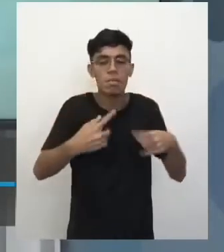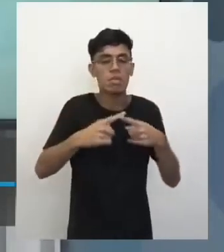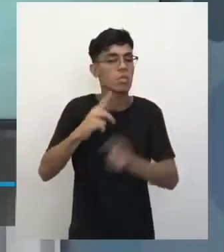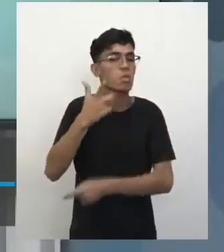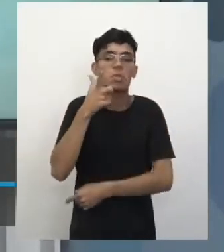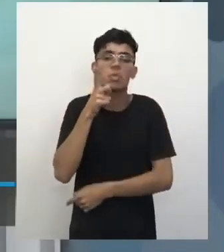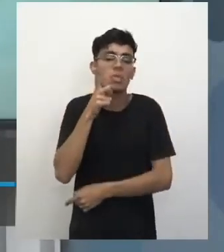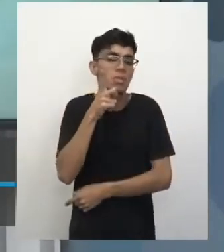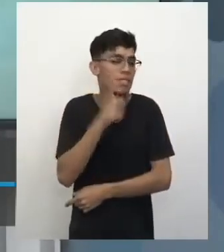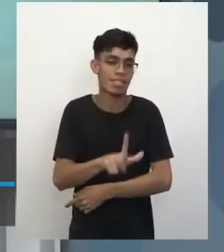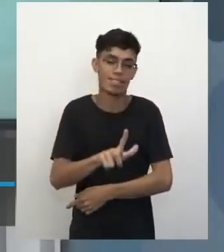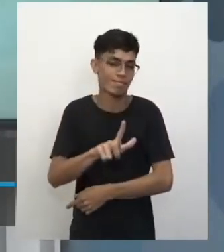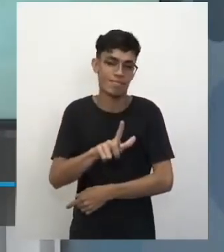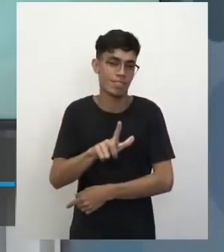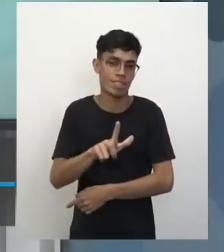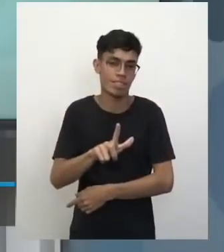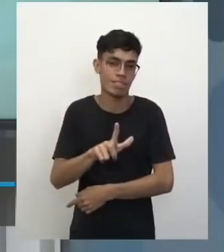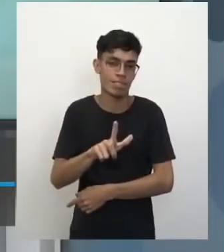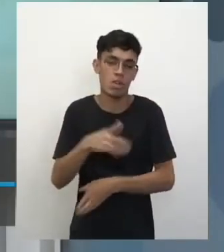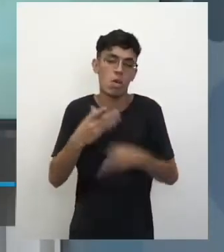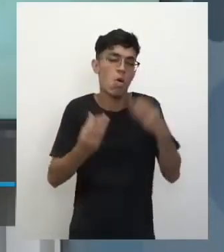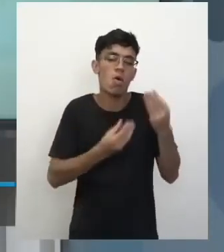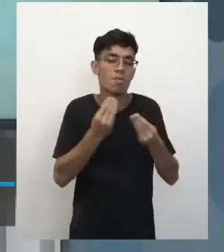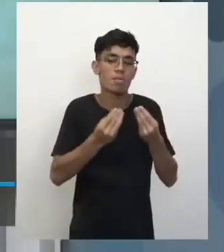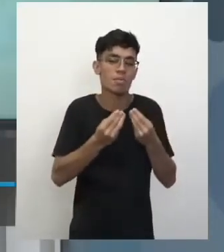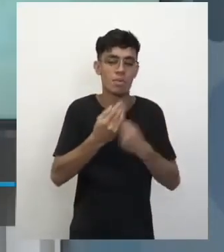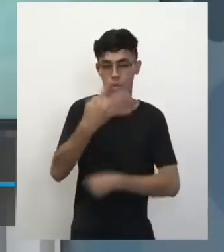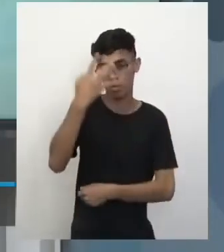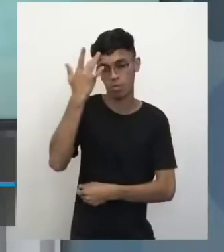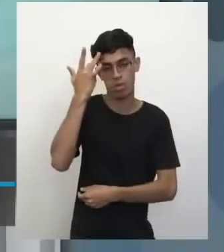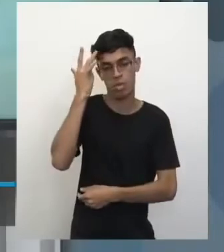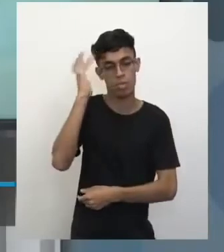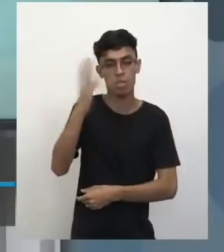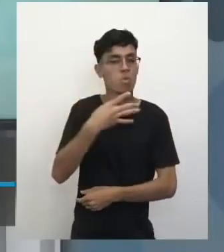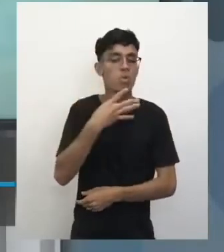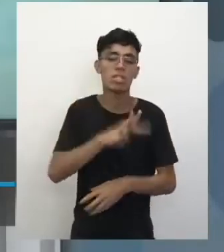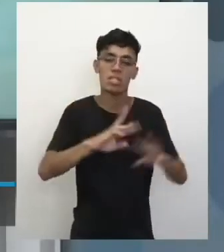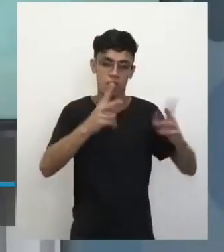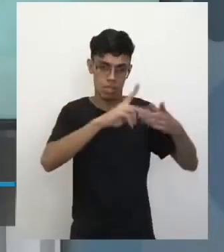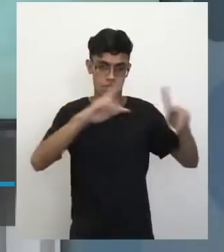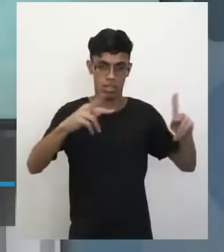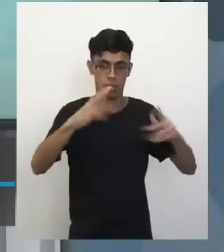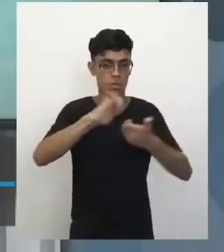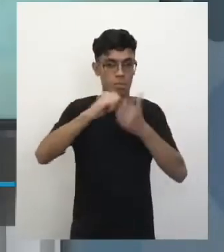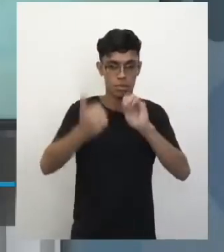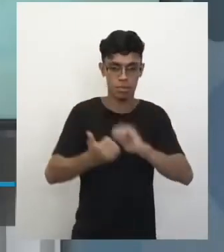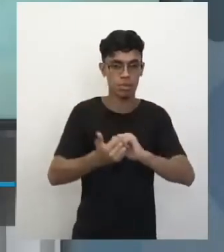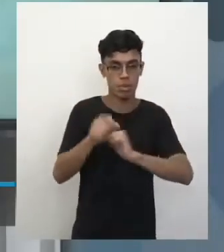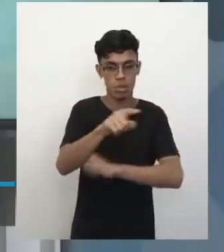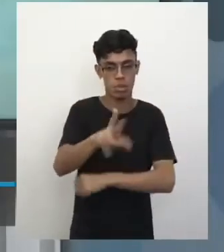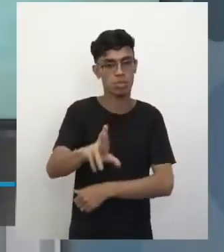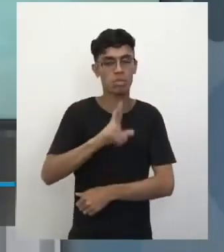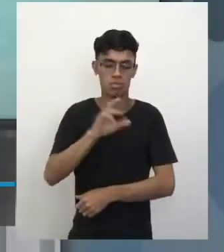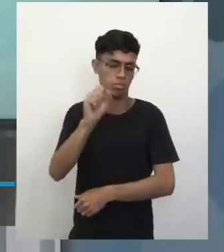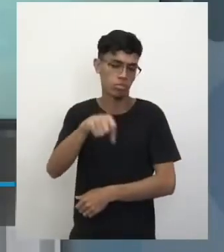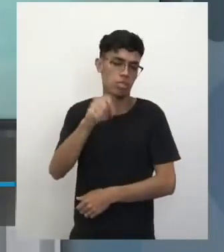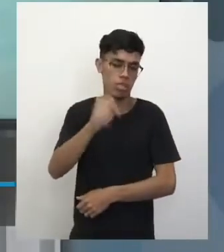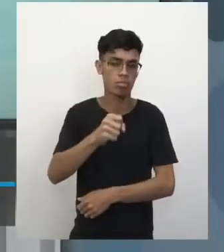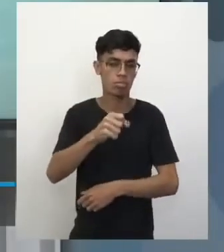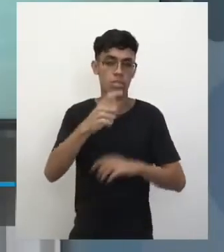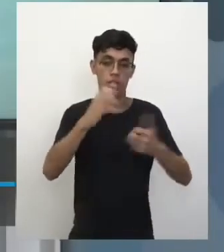genética. Era a parte dele que ele pecava um pouquinho. Mas quem falou aí em adaptação, basicamente era isso. Era a